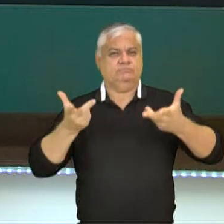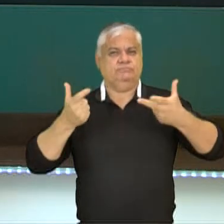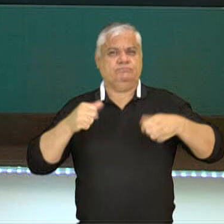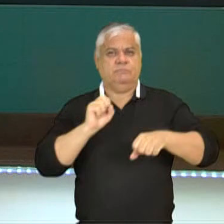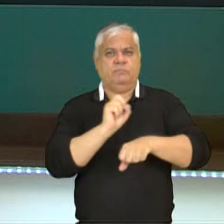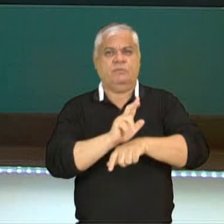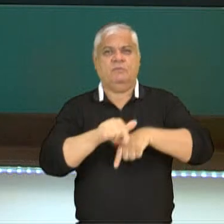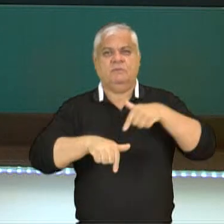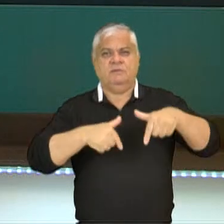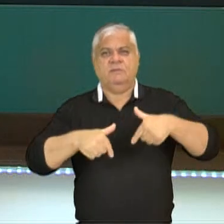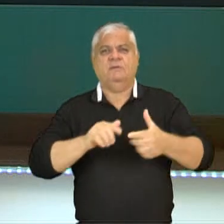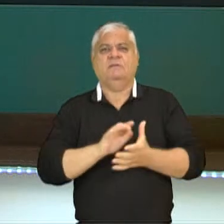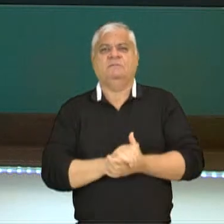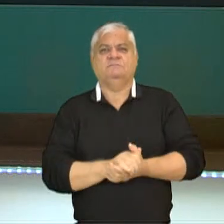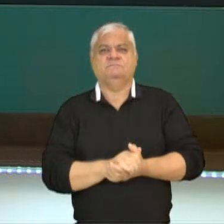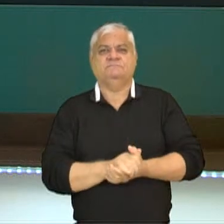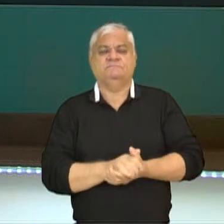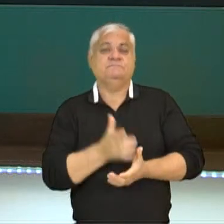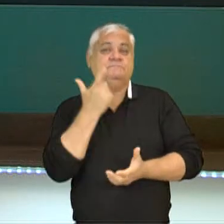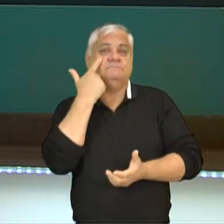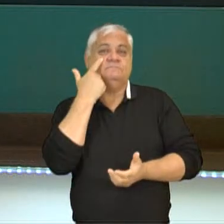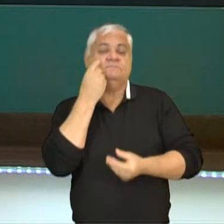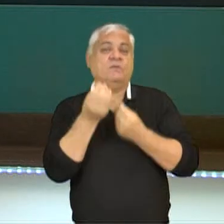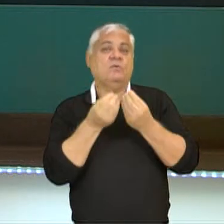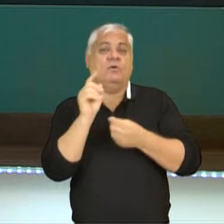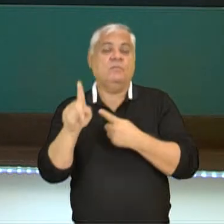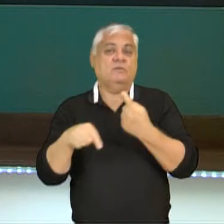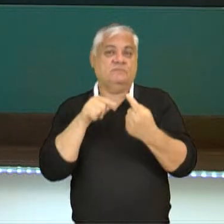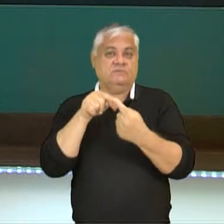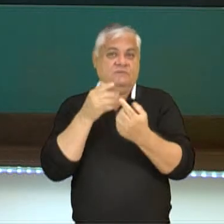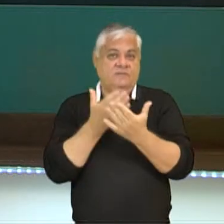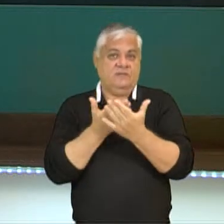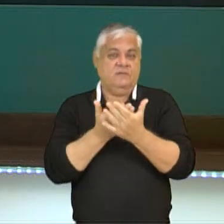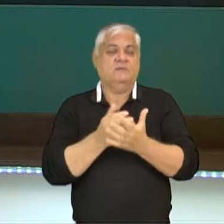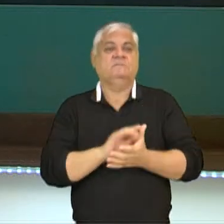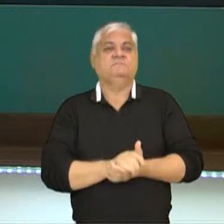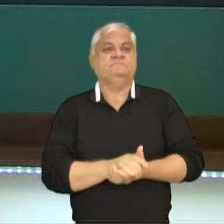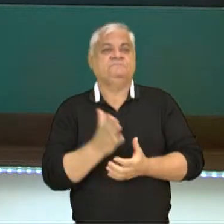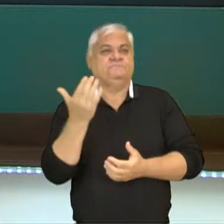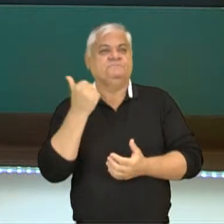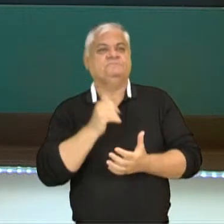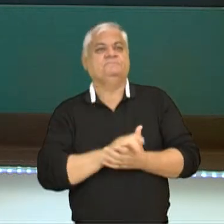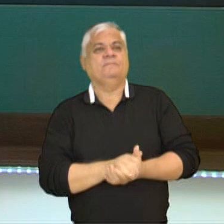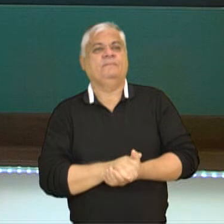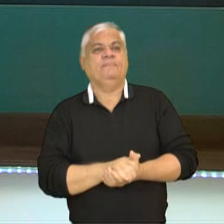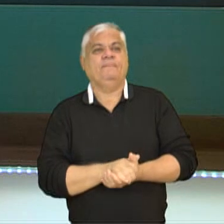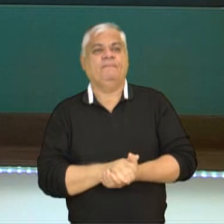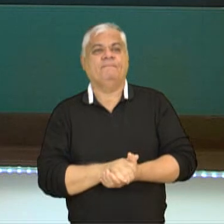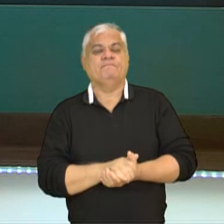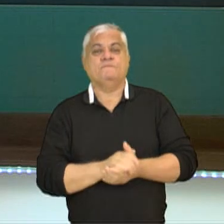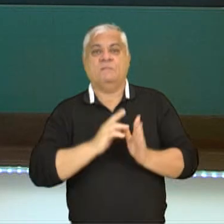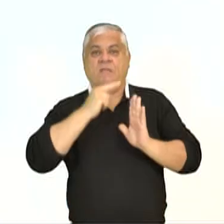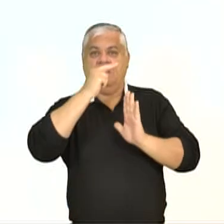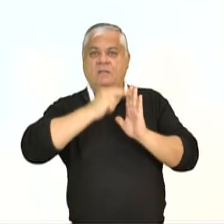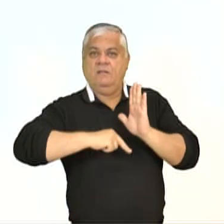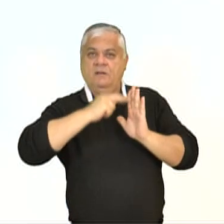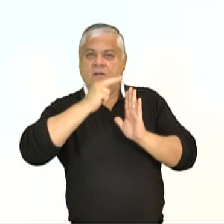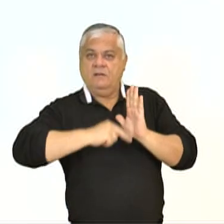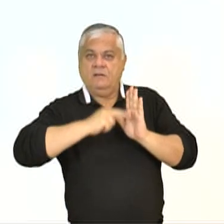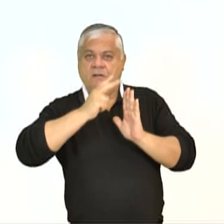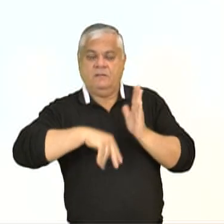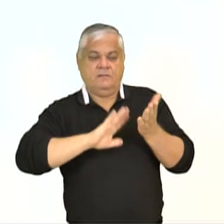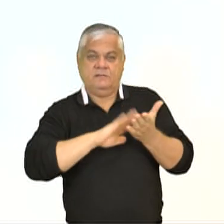em breve. Vamos ver aqui então quais são os objetivos da nossa aula? Comigo aqui. Então nós vamos fazer a leitura